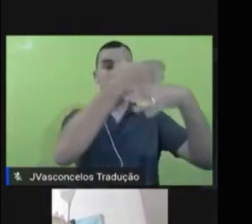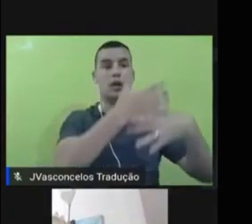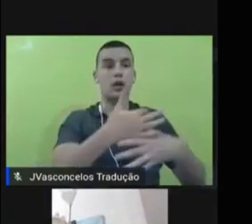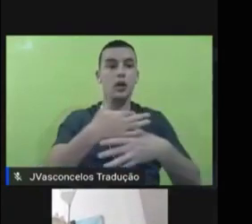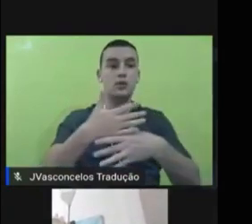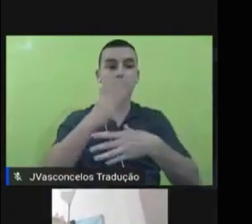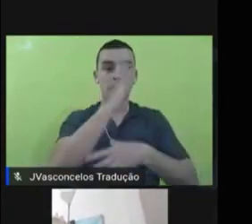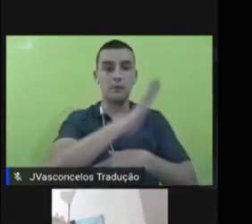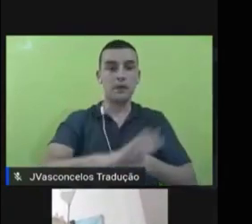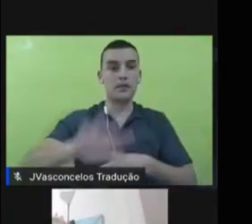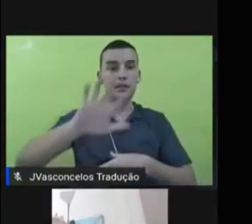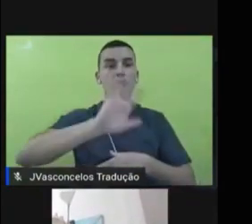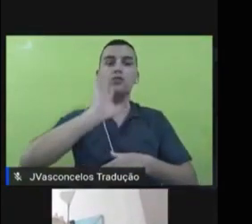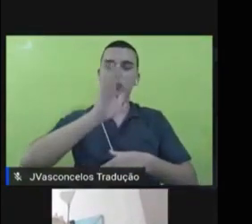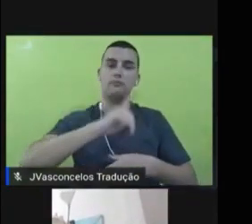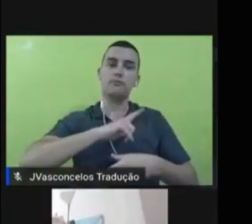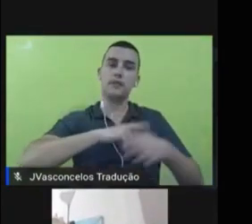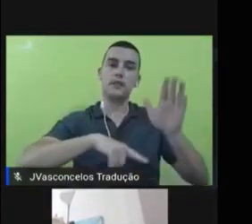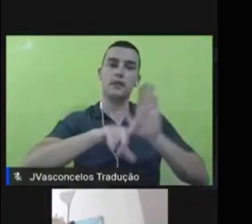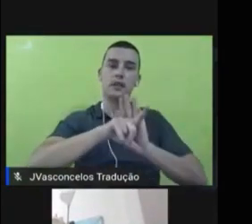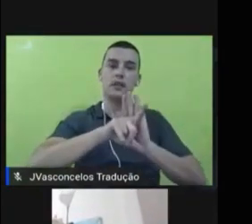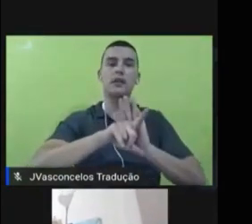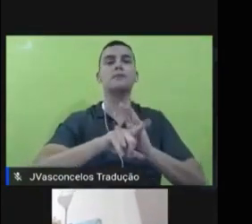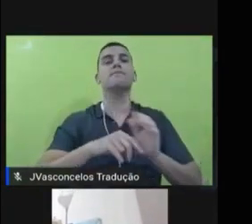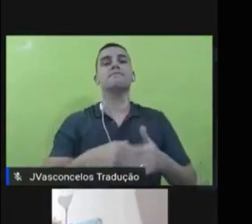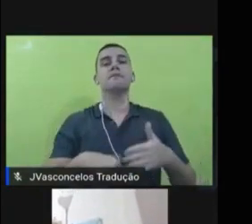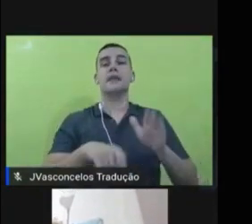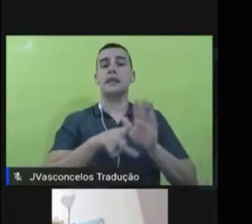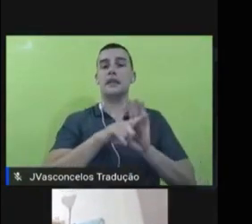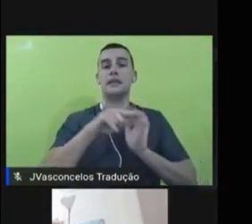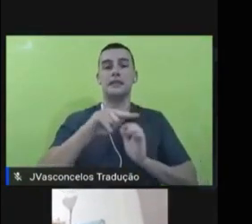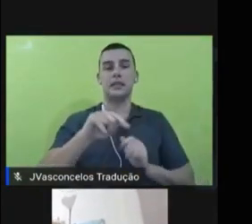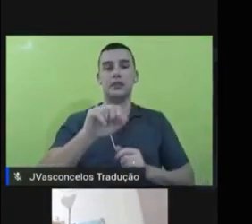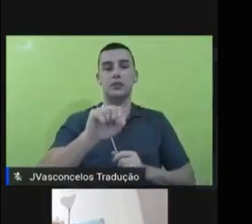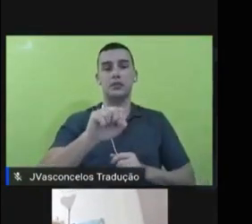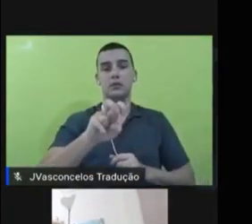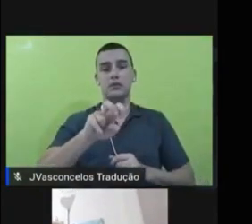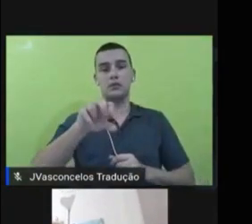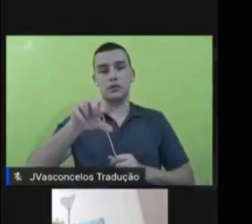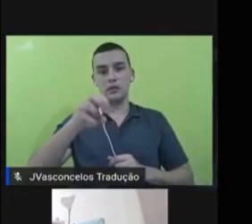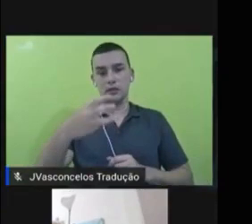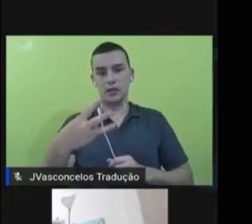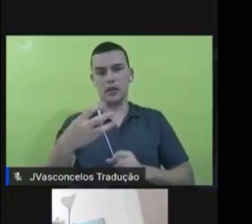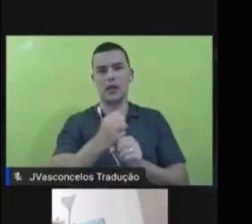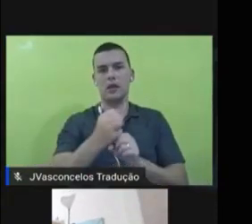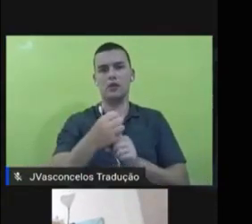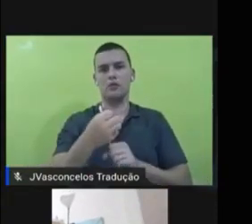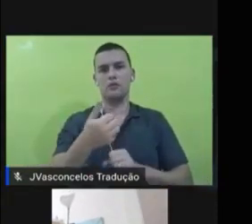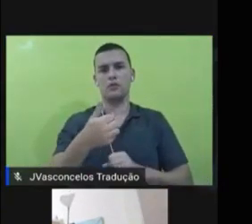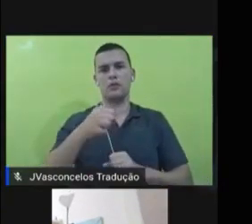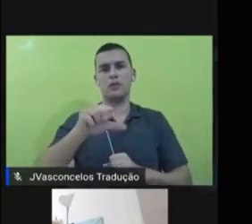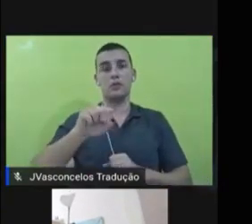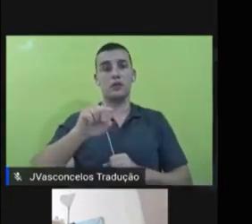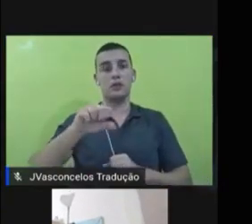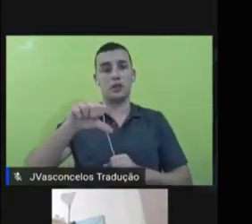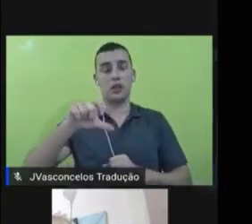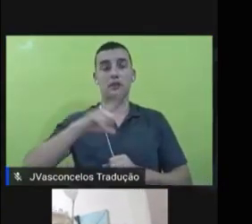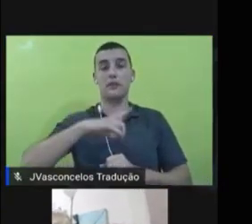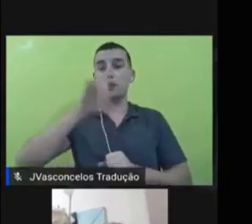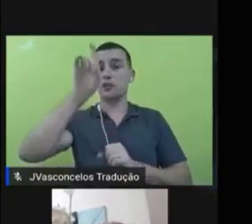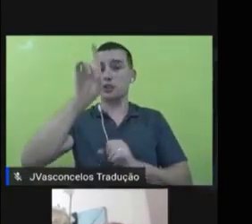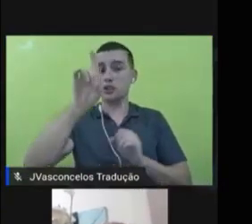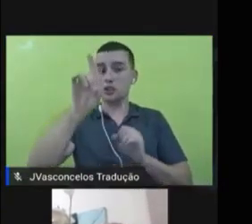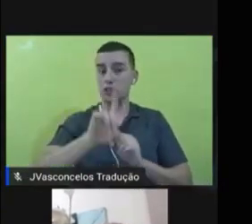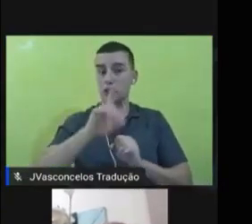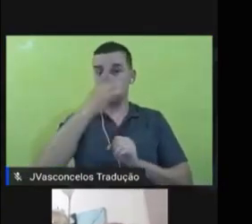previsto. A Lei 7853, de 89, que trata dos direitos das pessoas com